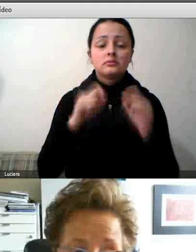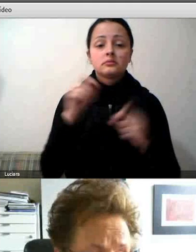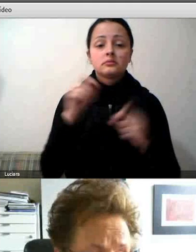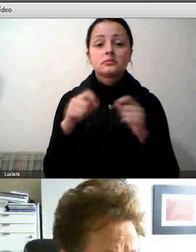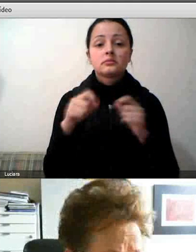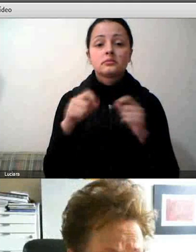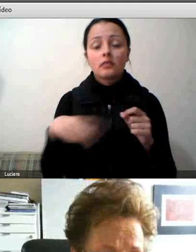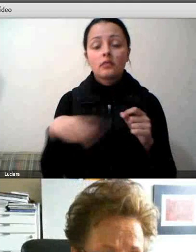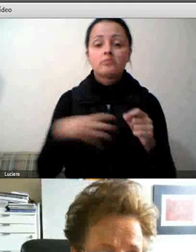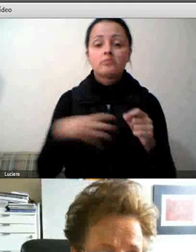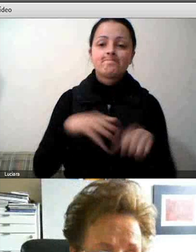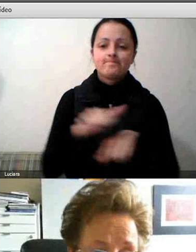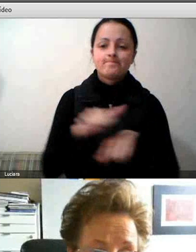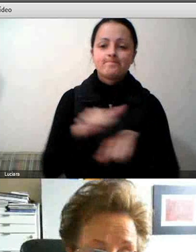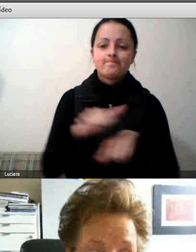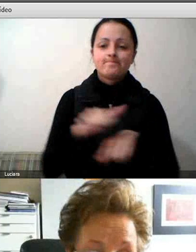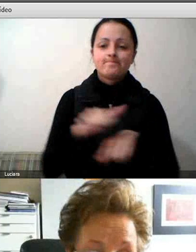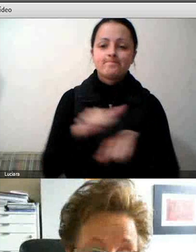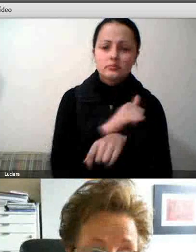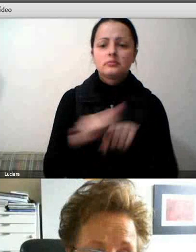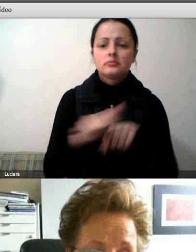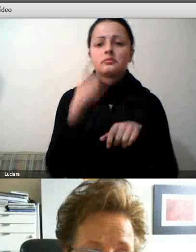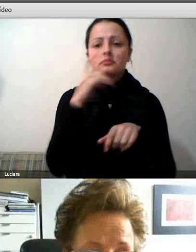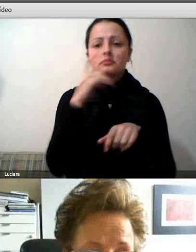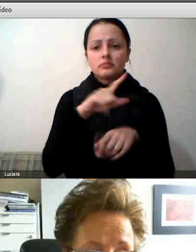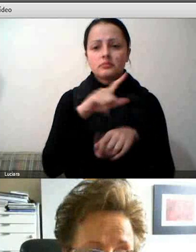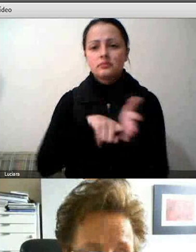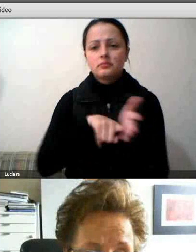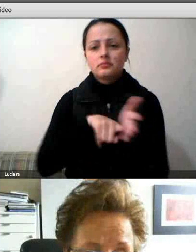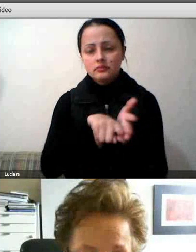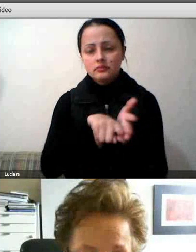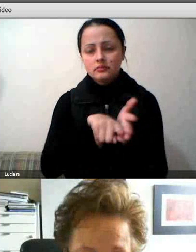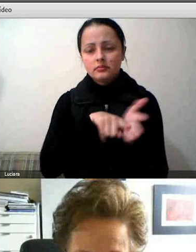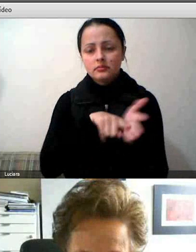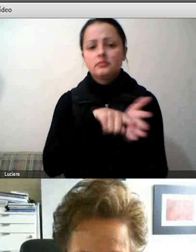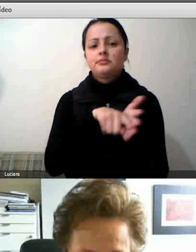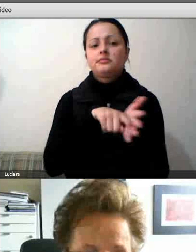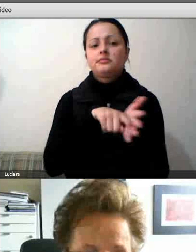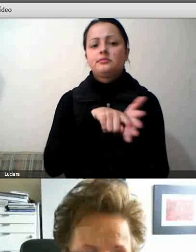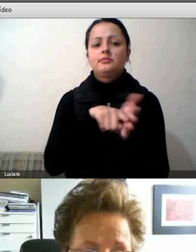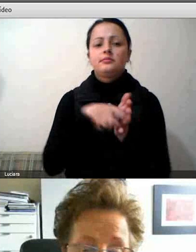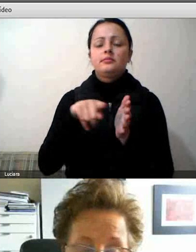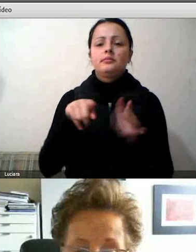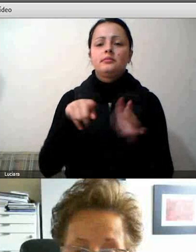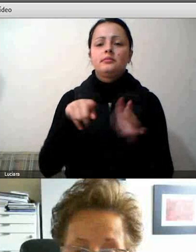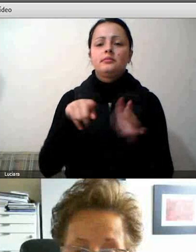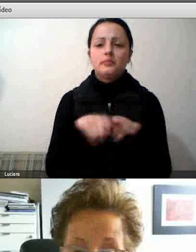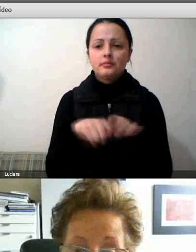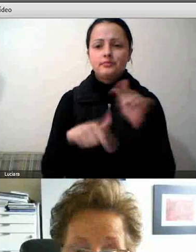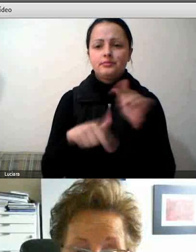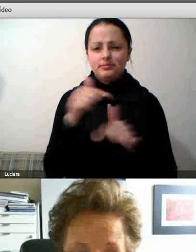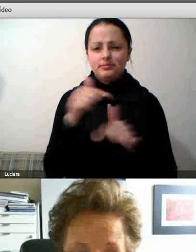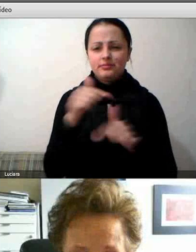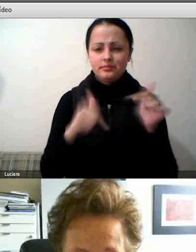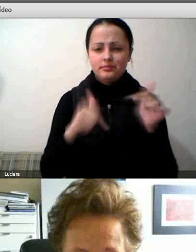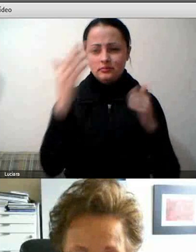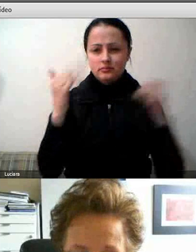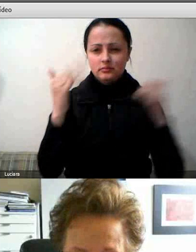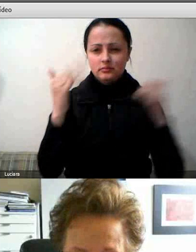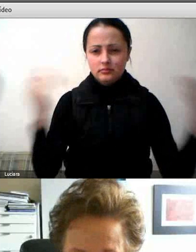e possibilitar pesquisa continuada de novas práticas. Isso as